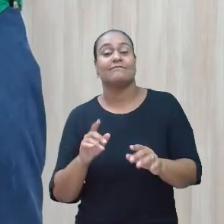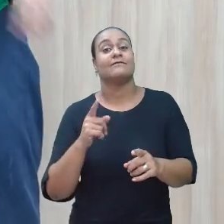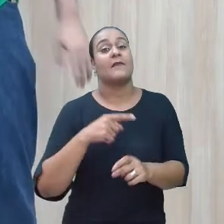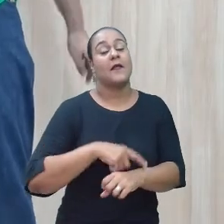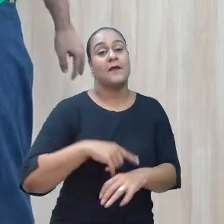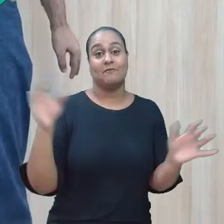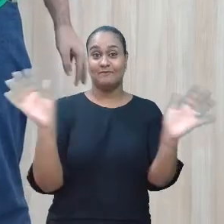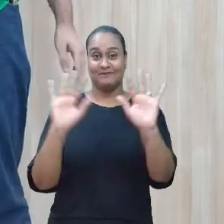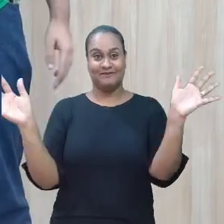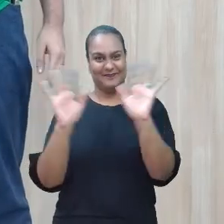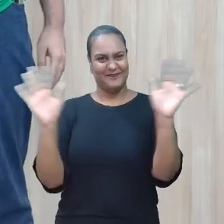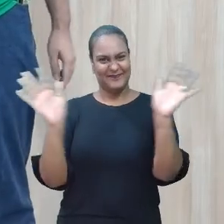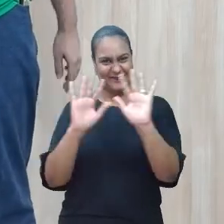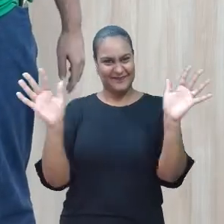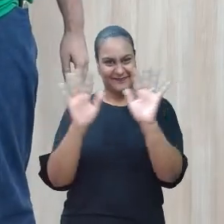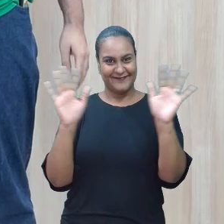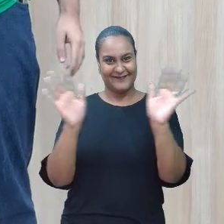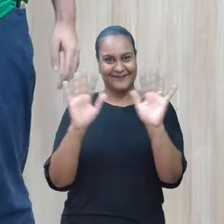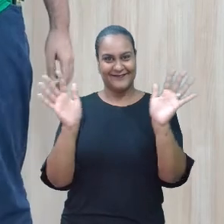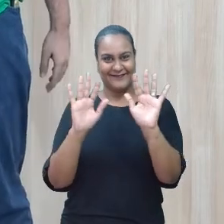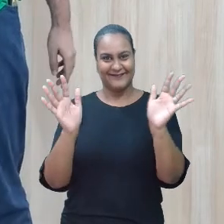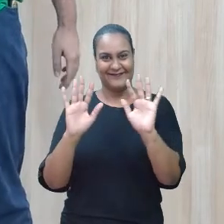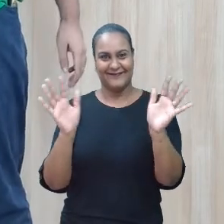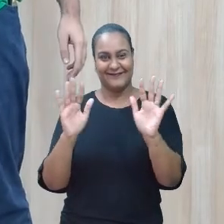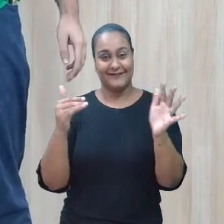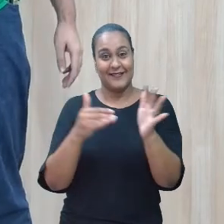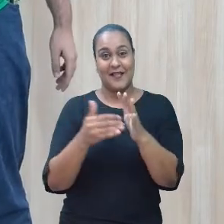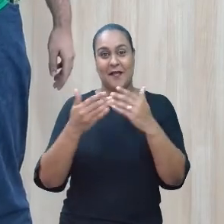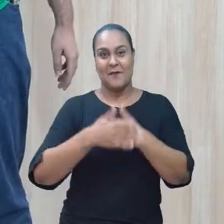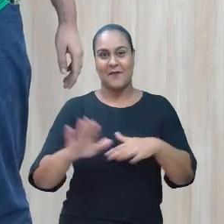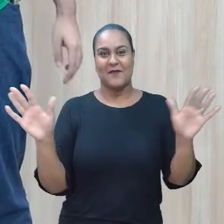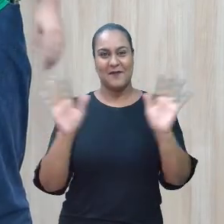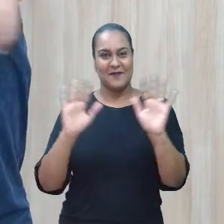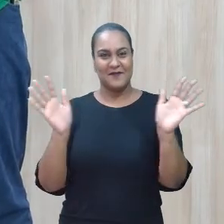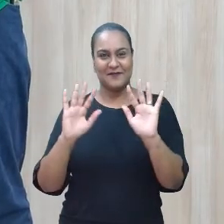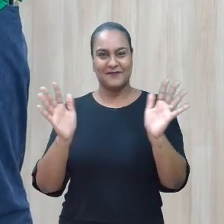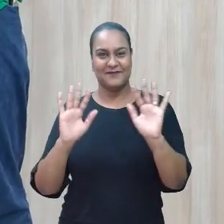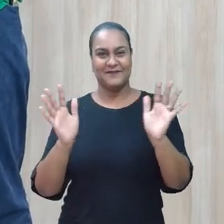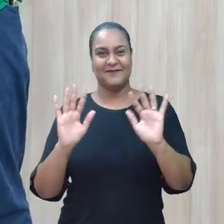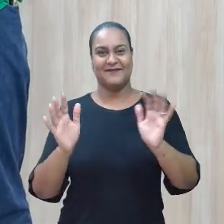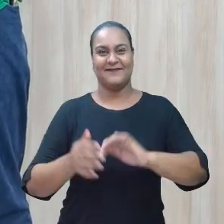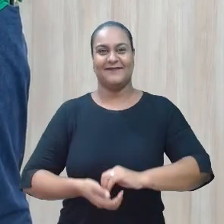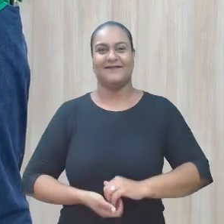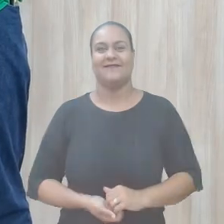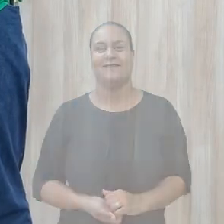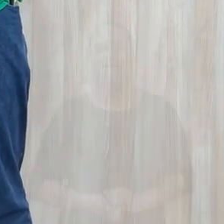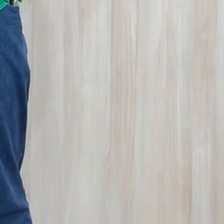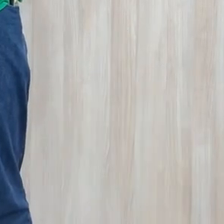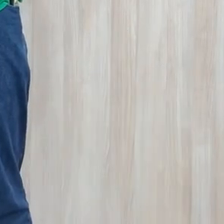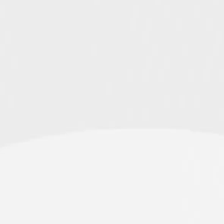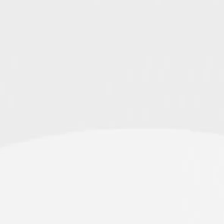não, Tchau, gente, beleza, pessoal? Até a próxima, gente, tamo juntos.